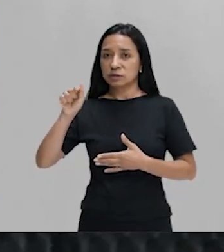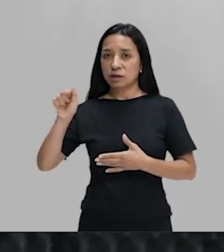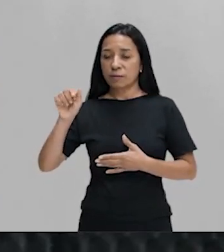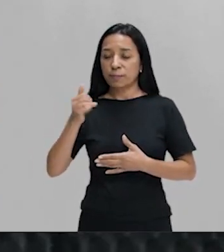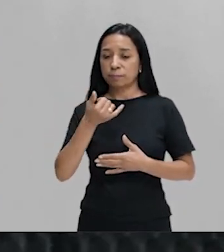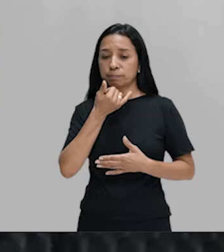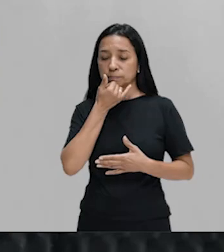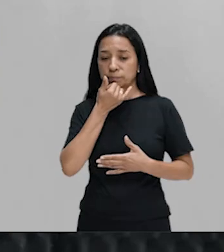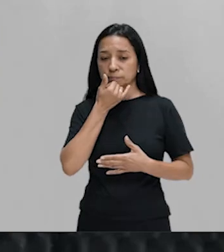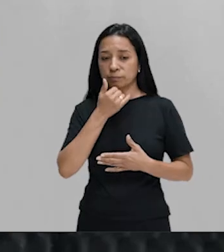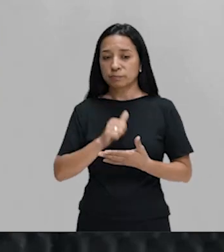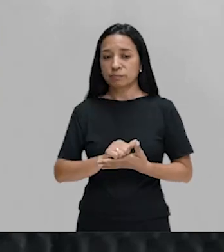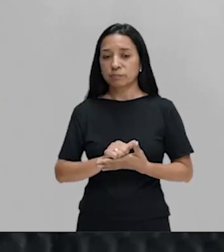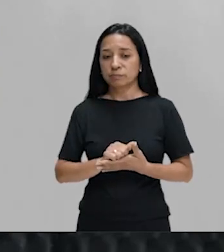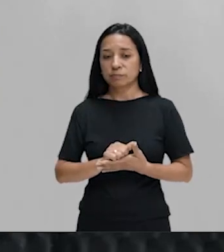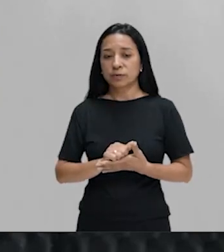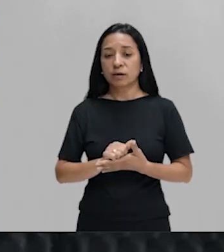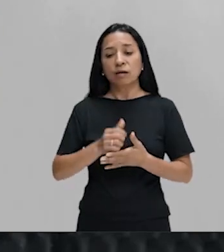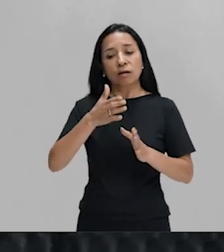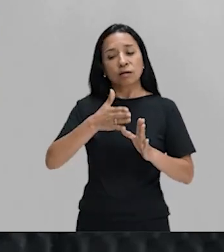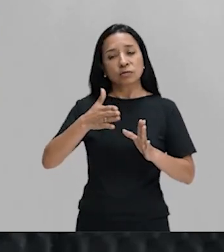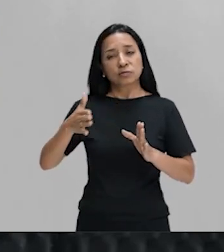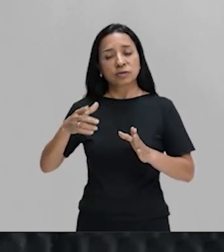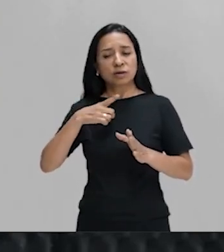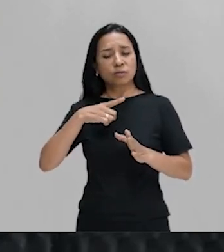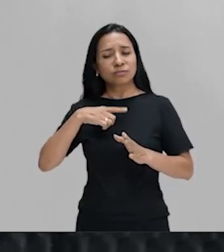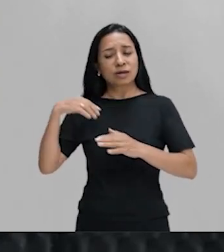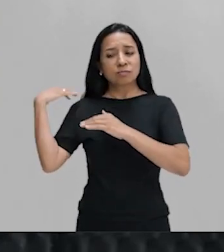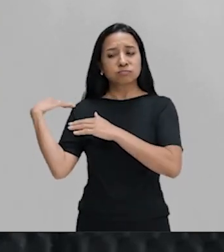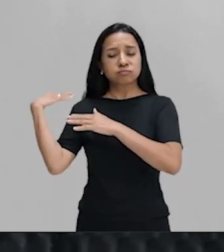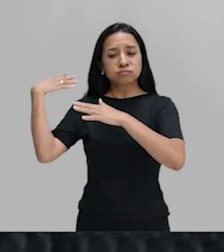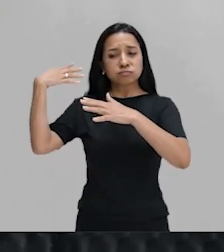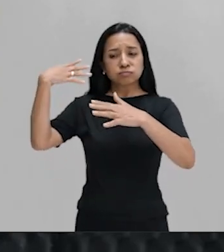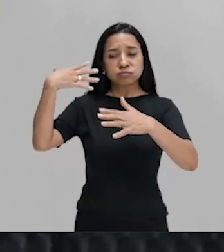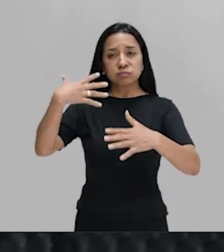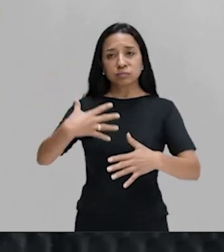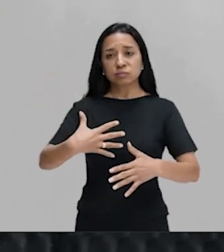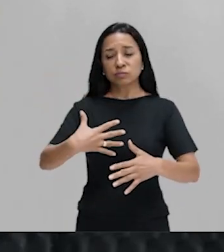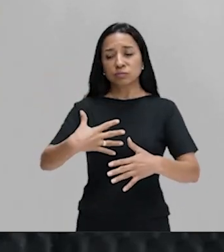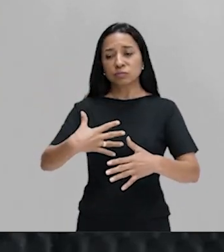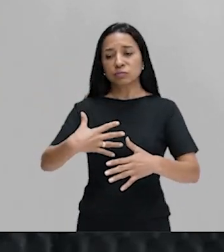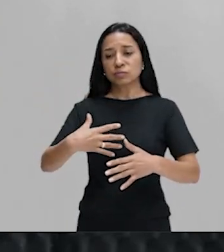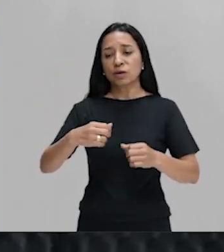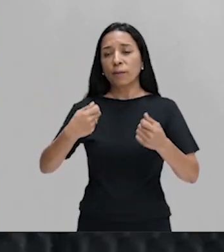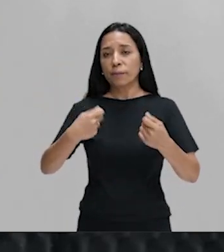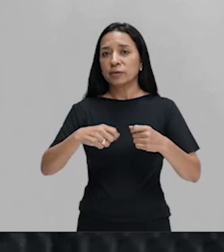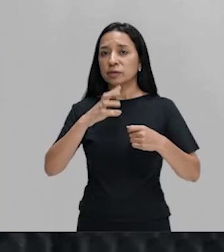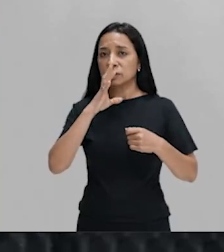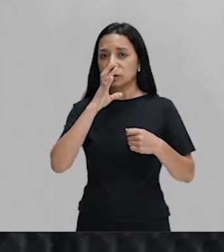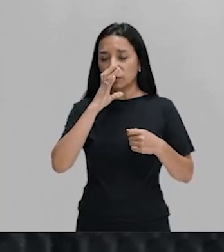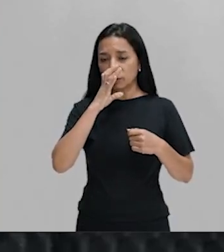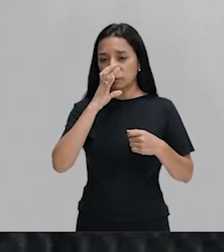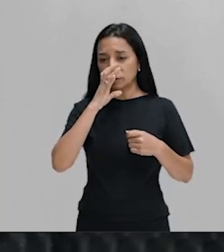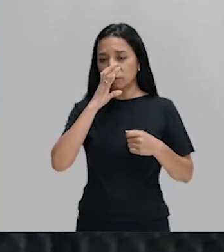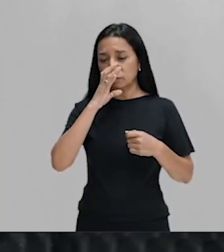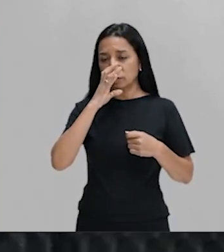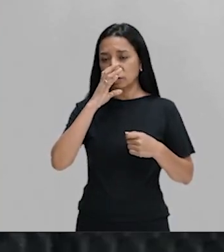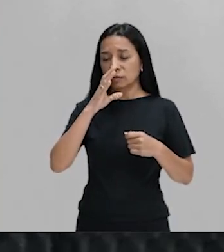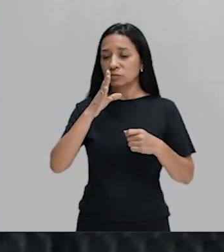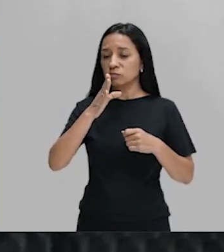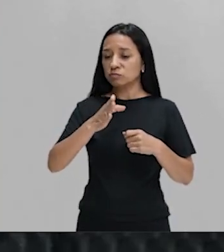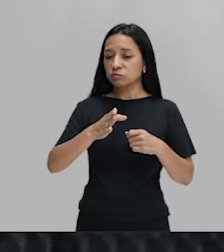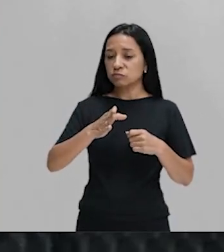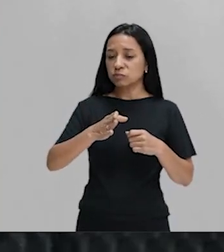tempos medievais. Essa divisão ela existe desde ali. Mas é preciso observar que essa